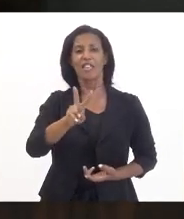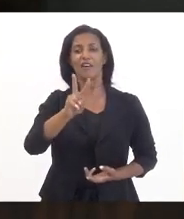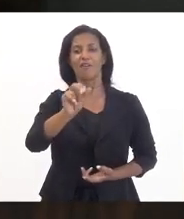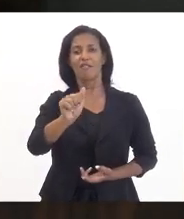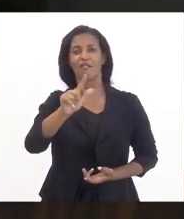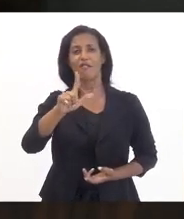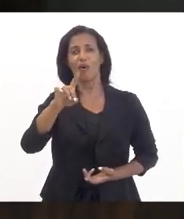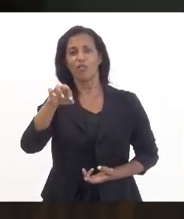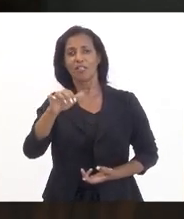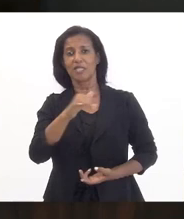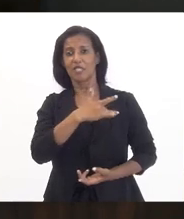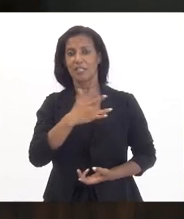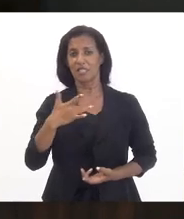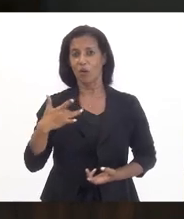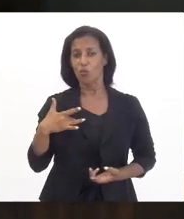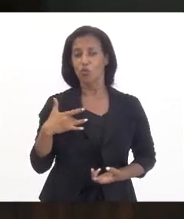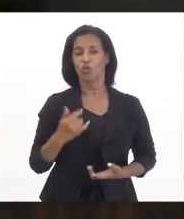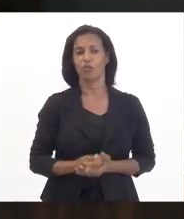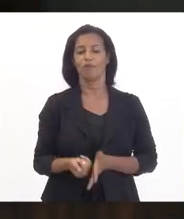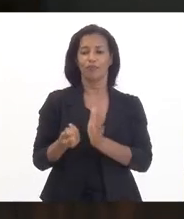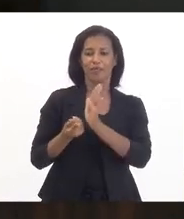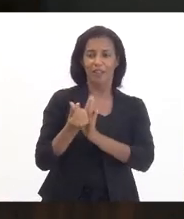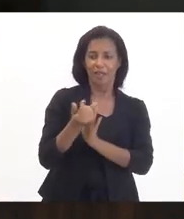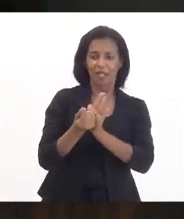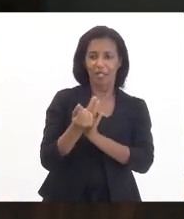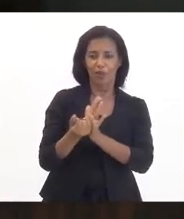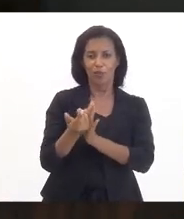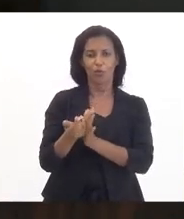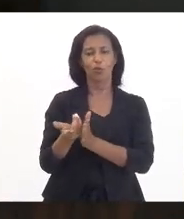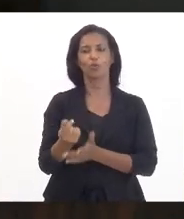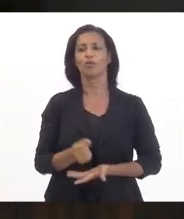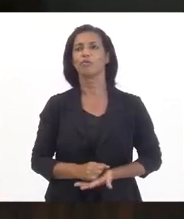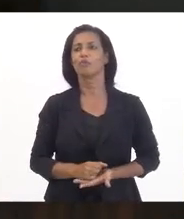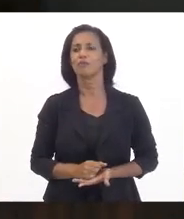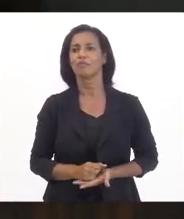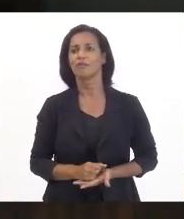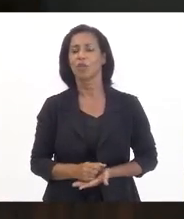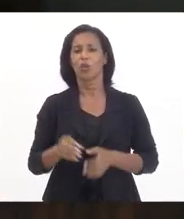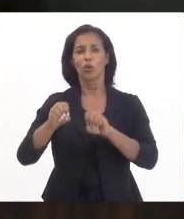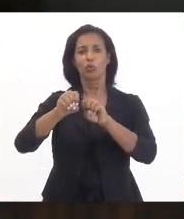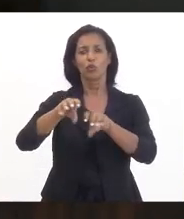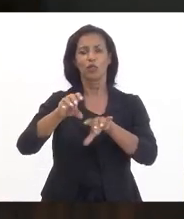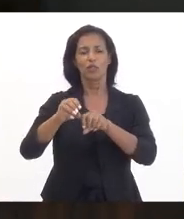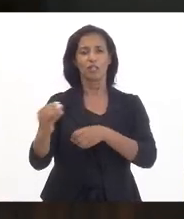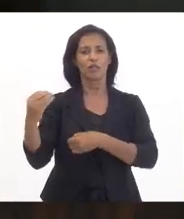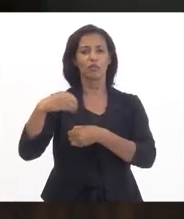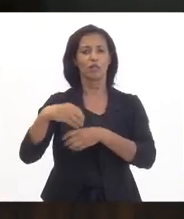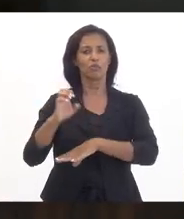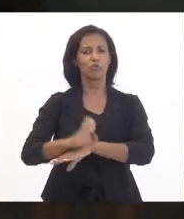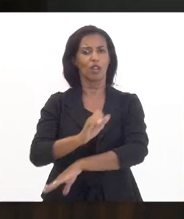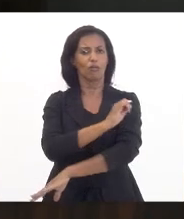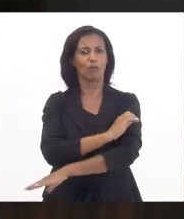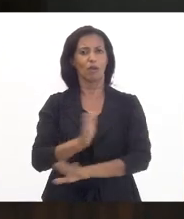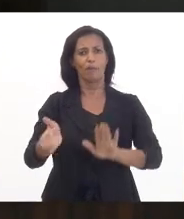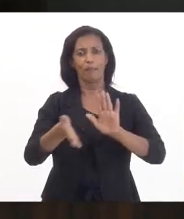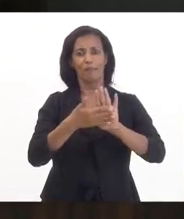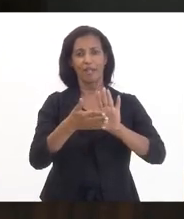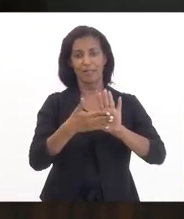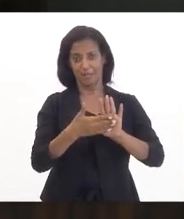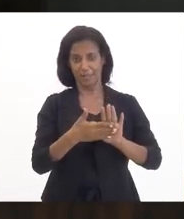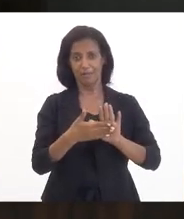Saúde, que dispõe sobre a aplicação de recursos da manutenção e desenvolvimento do ensino no âmbito do Estado do Rio de Janeiro. Pendente de parecer